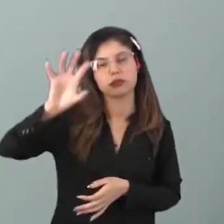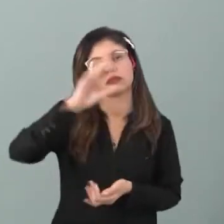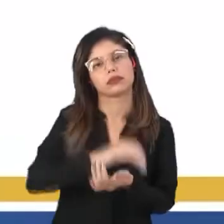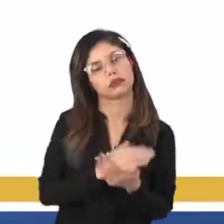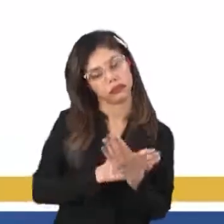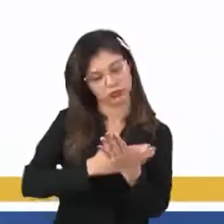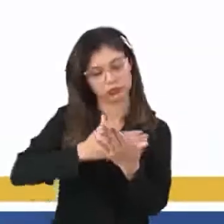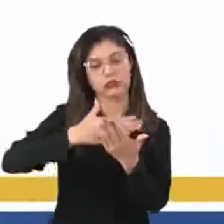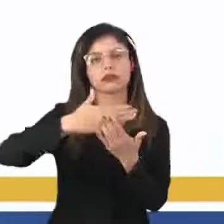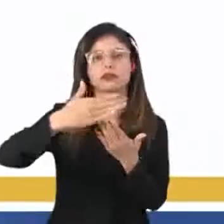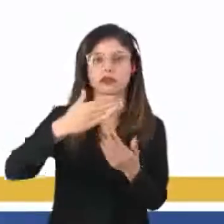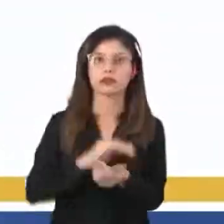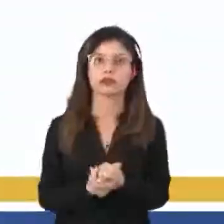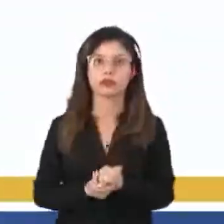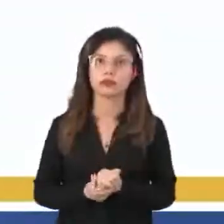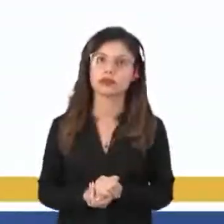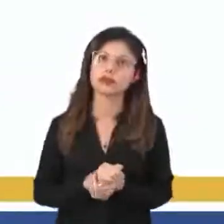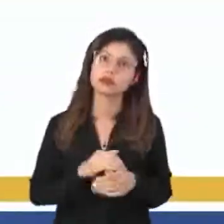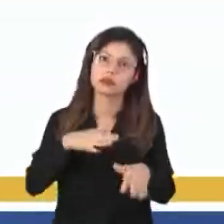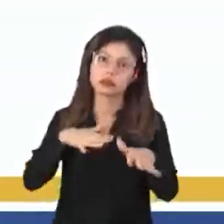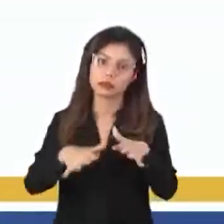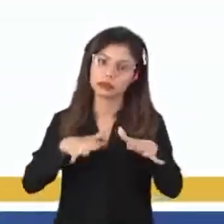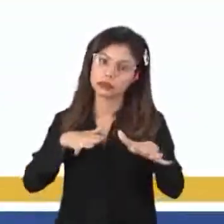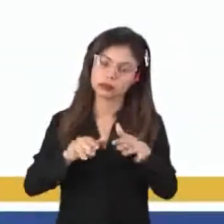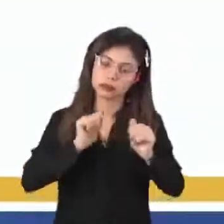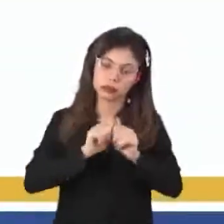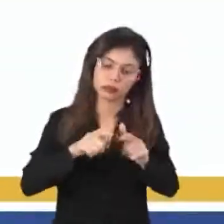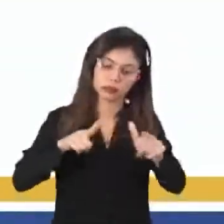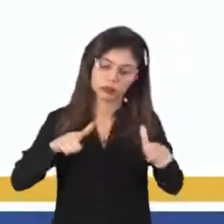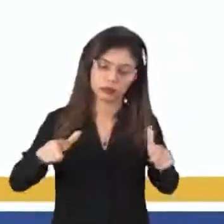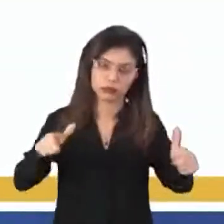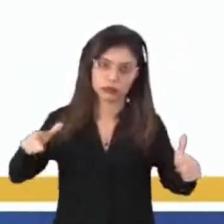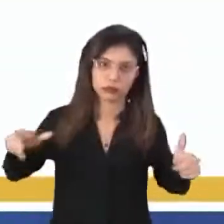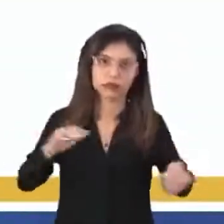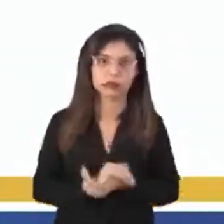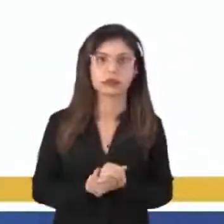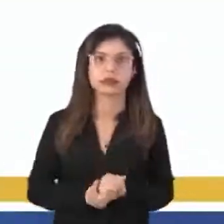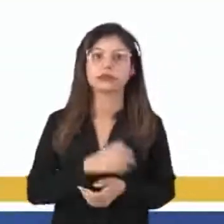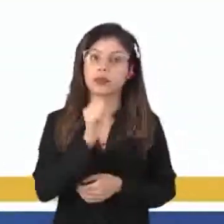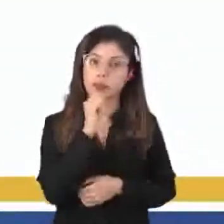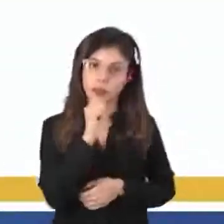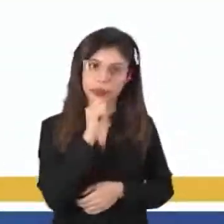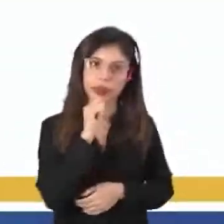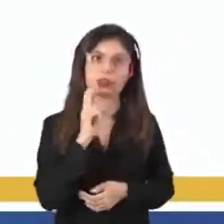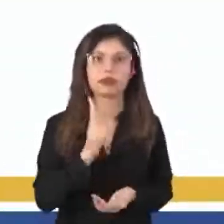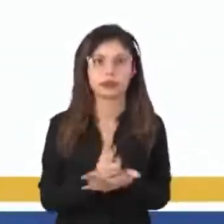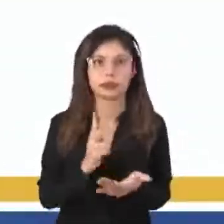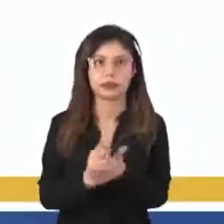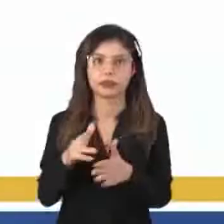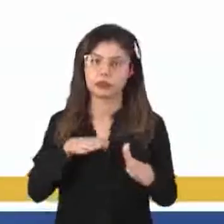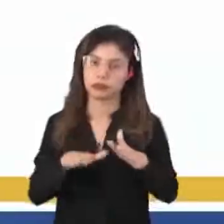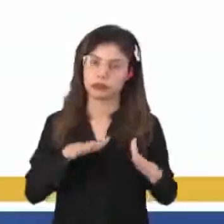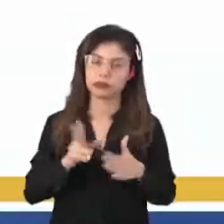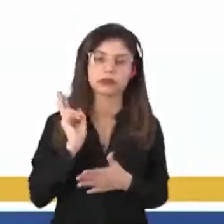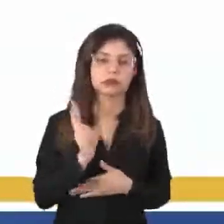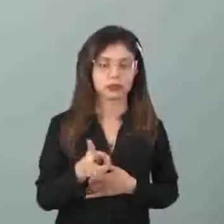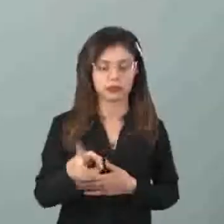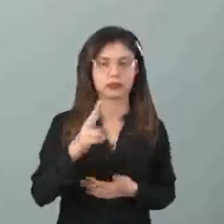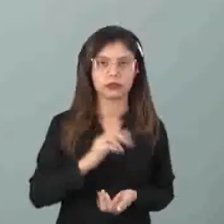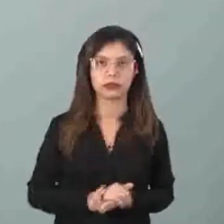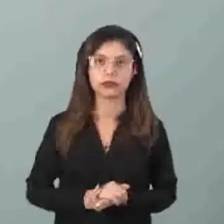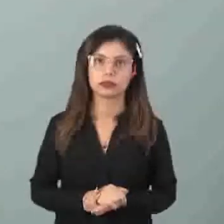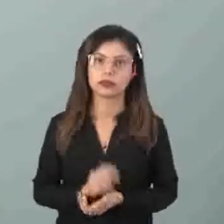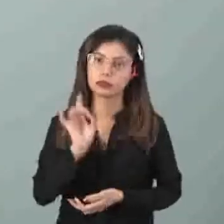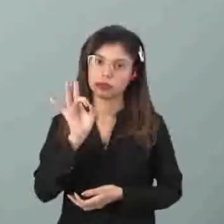elas começaram, né, a se deslocar, essas placas foram separadas. E essas placas ainda estão em constante movimento, em constante